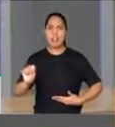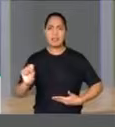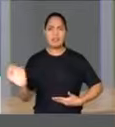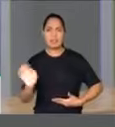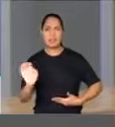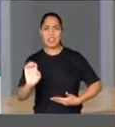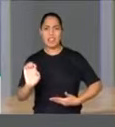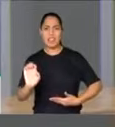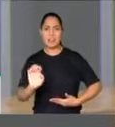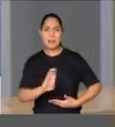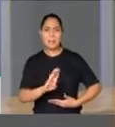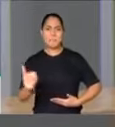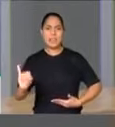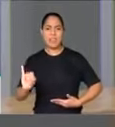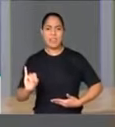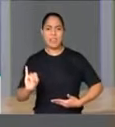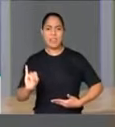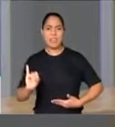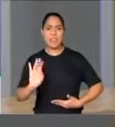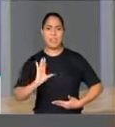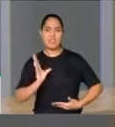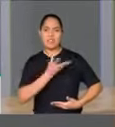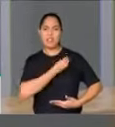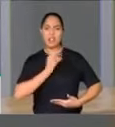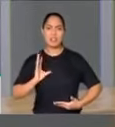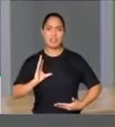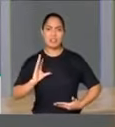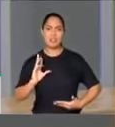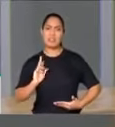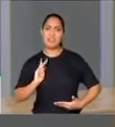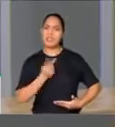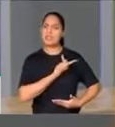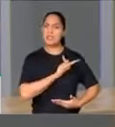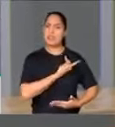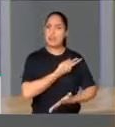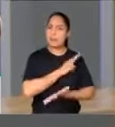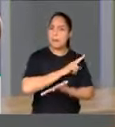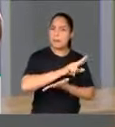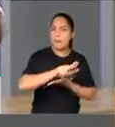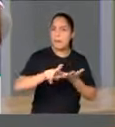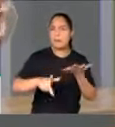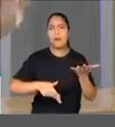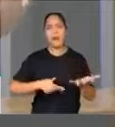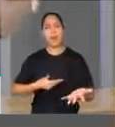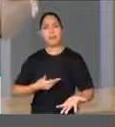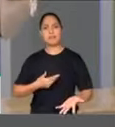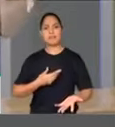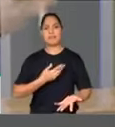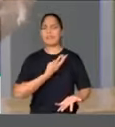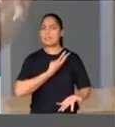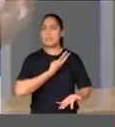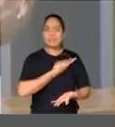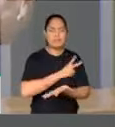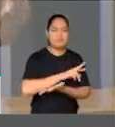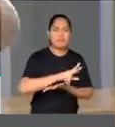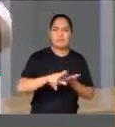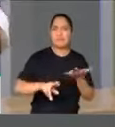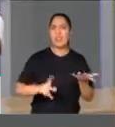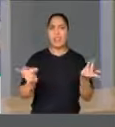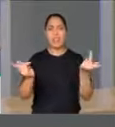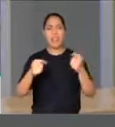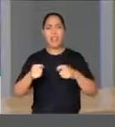gays, bissexuais, travestis, transexuais, intersexuais, cujas bandeiras estão na